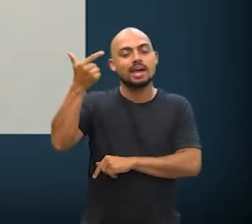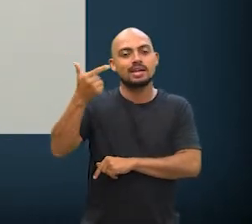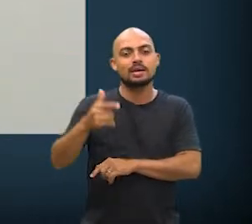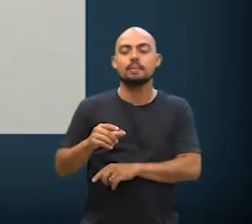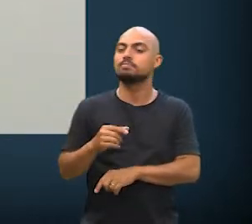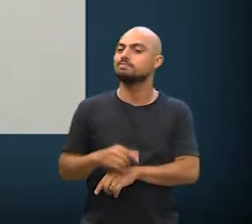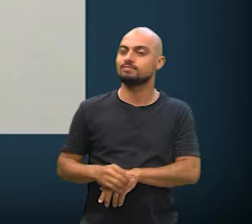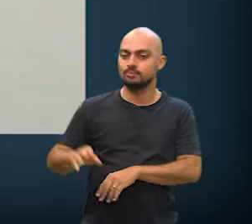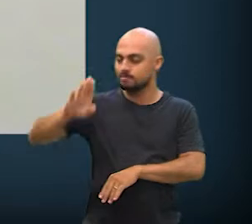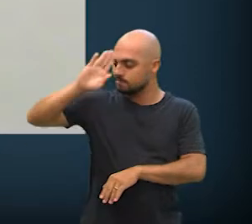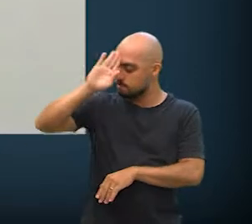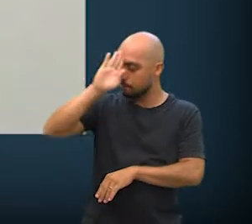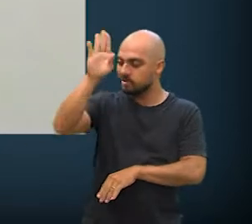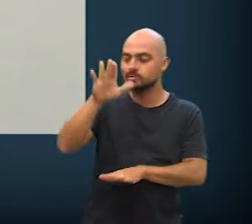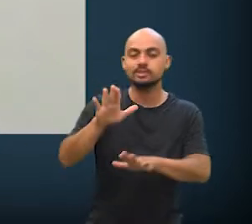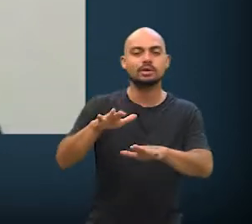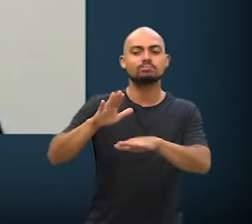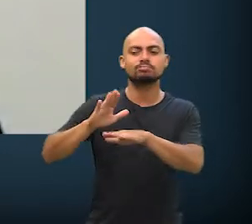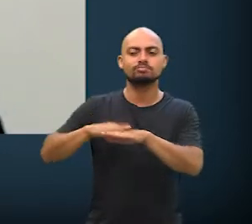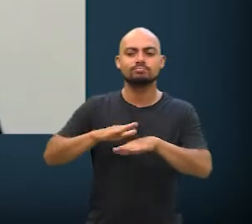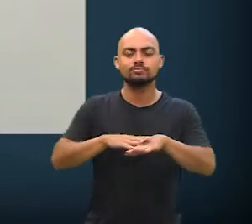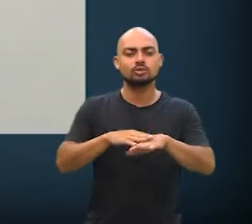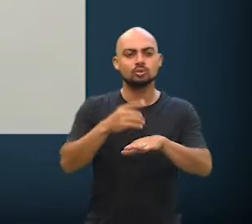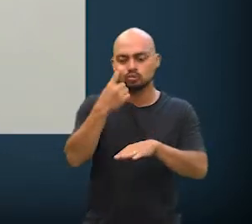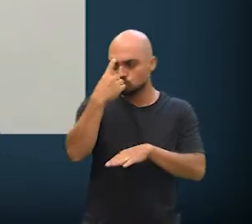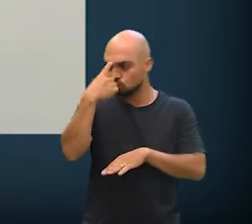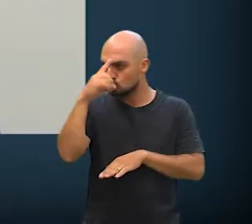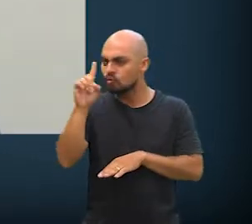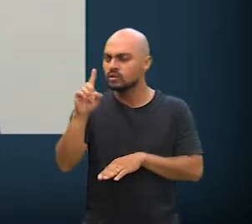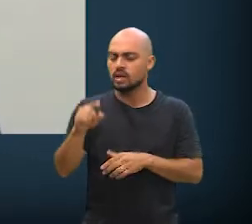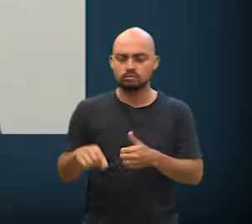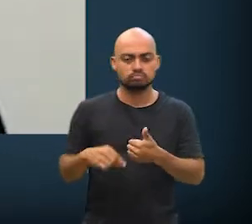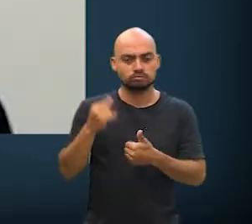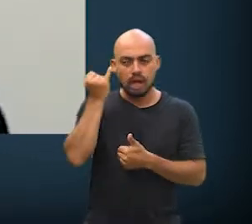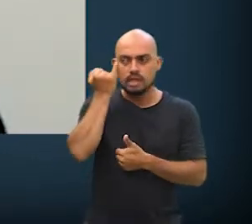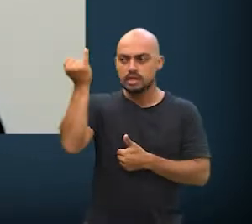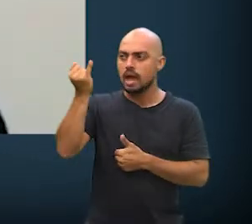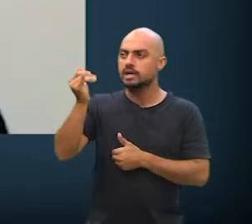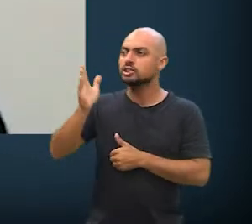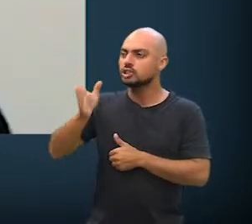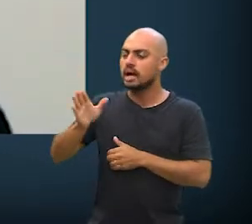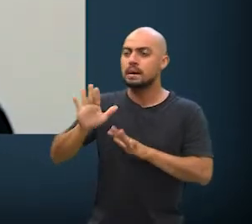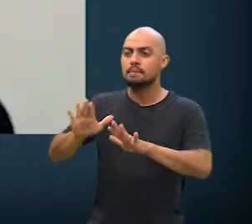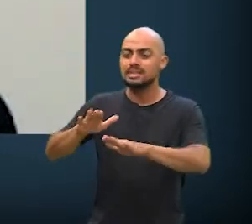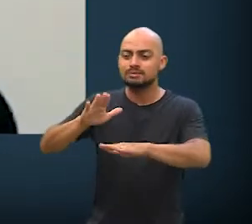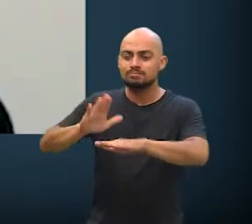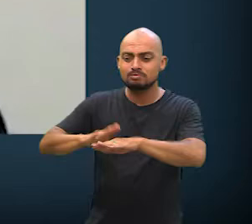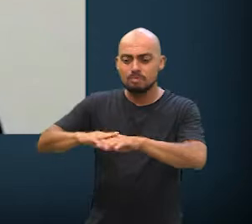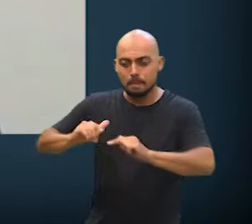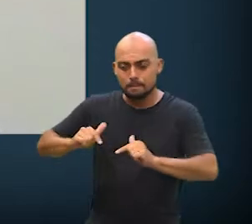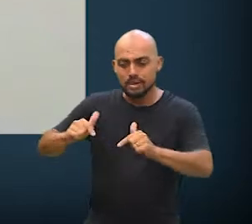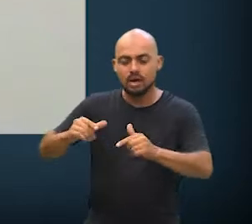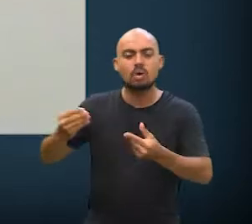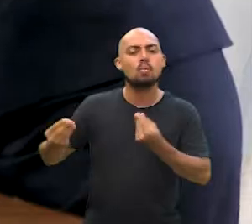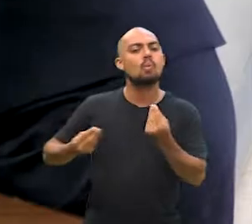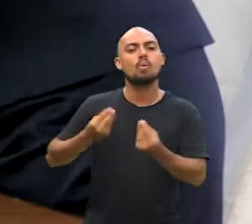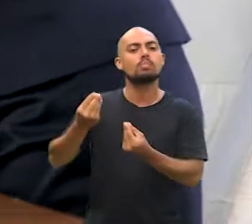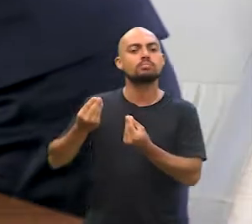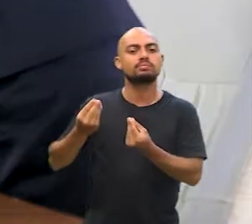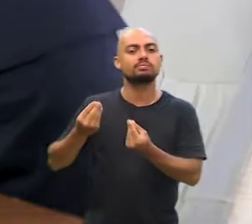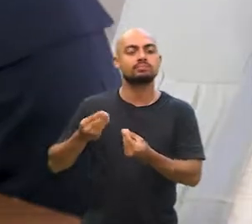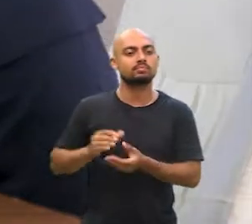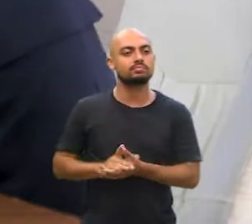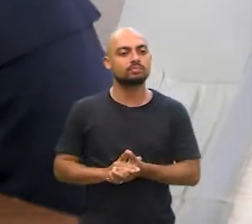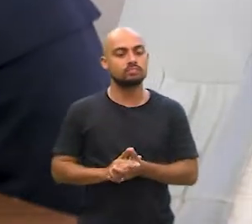o principal, né? E aí bateu aquela dúvida, a gente tem a ideia e como que a gente vai colocar essa ideia para se tornar uma realidade? Então,